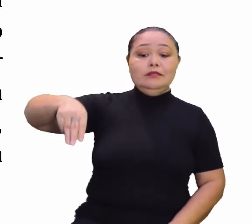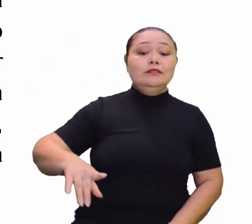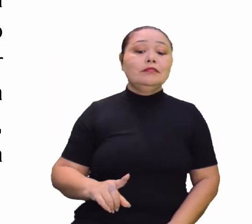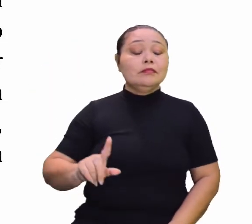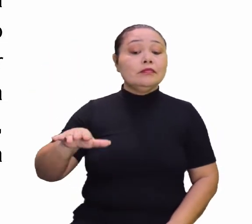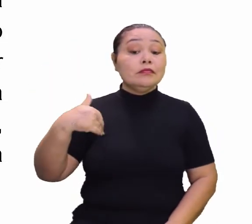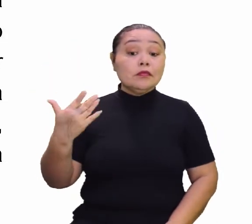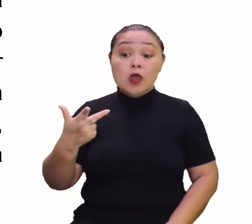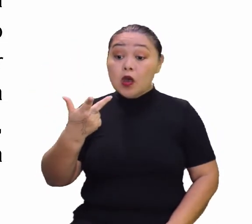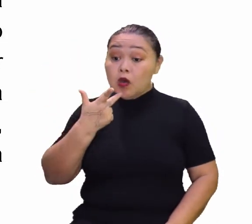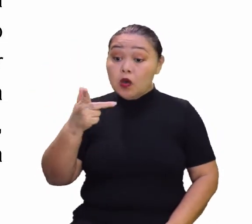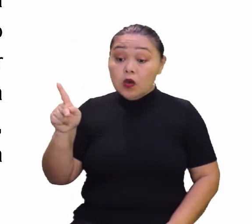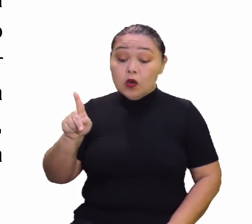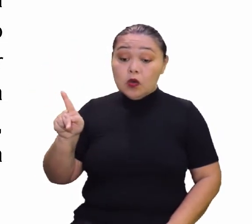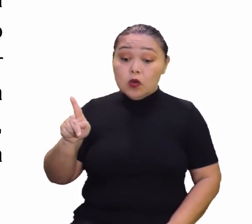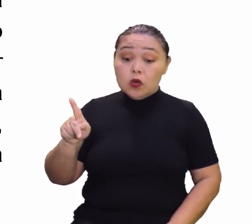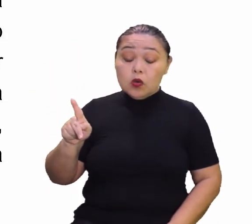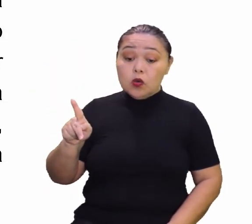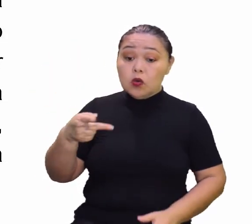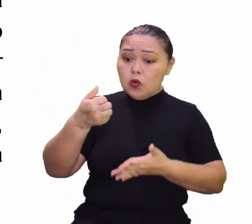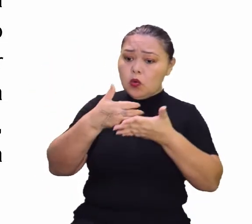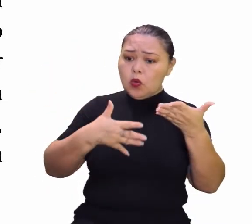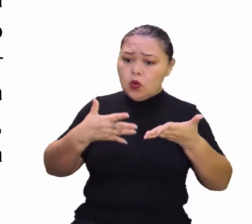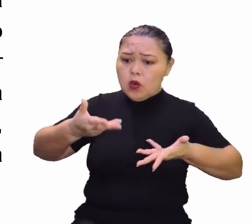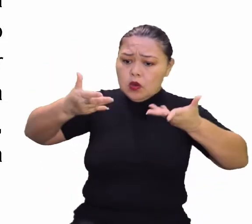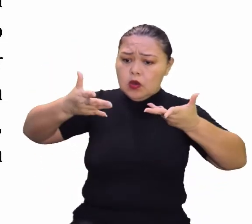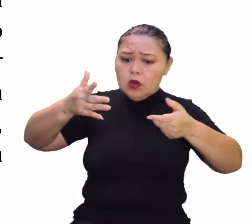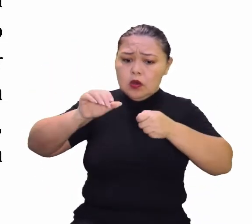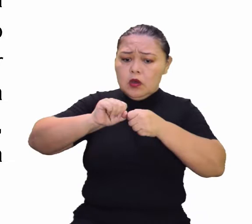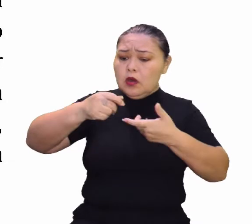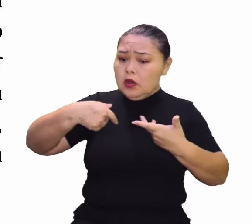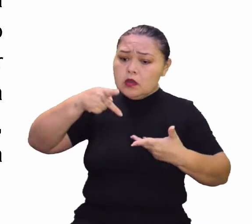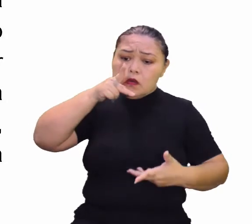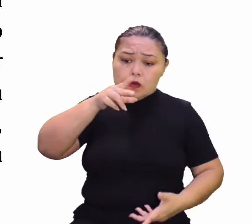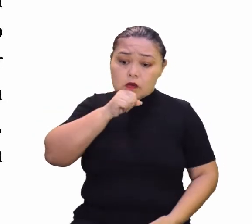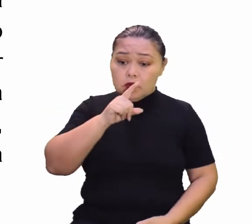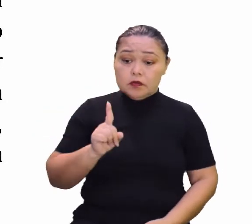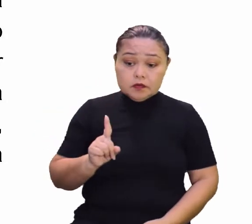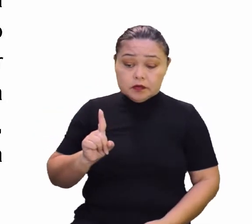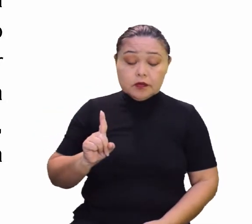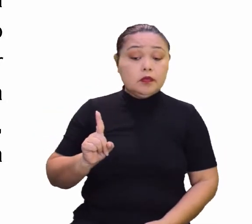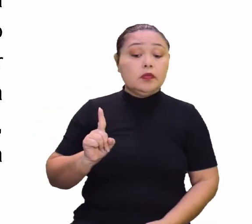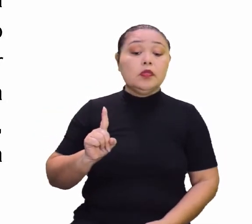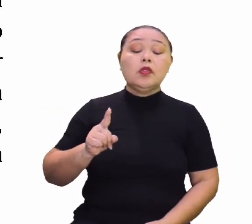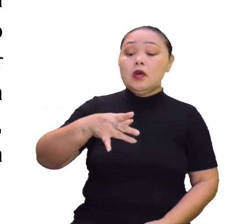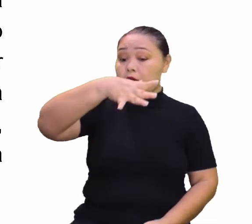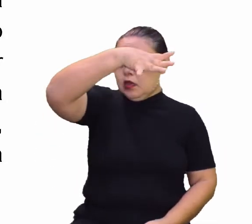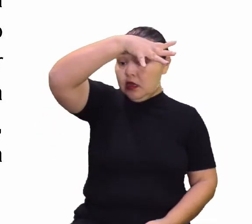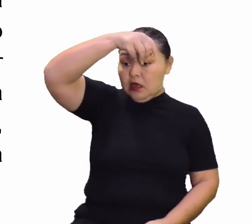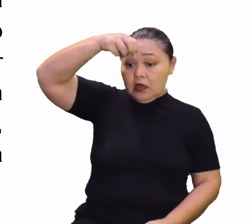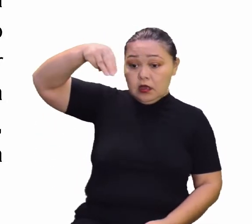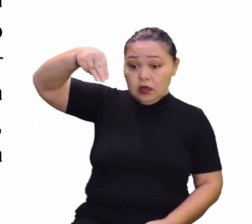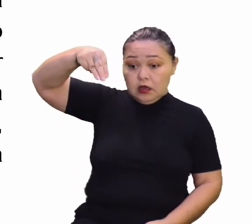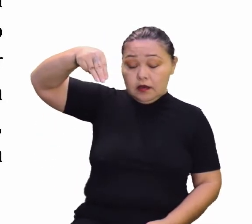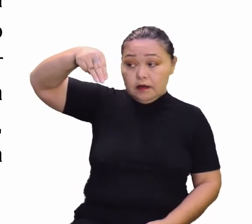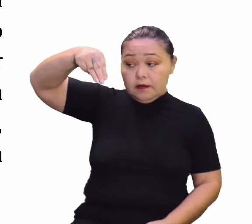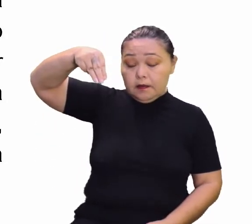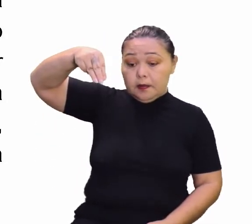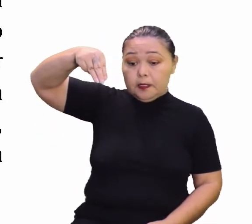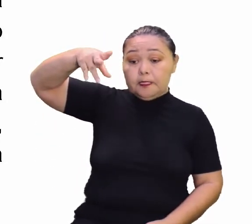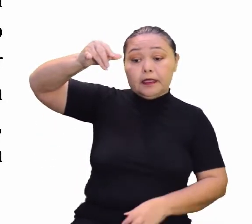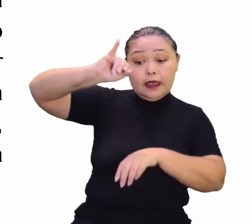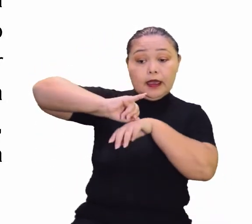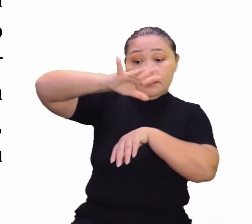Manaus. Professor, não é um impulso à cidade de Porto Velho? Não. Manaus